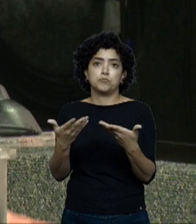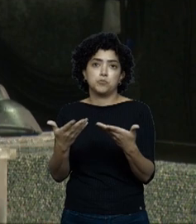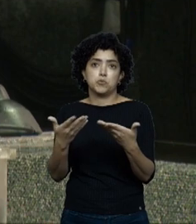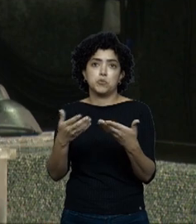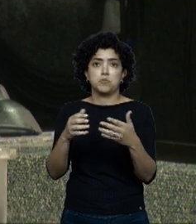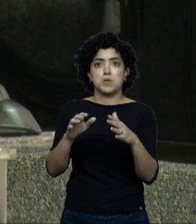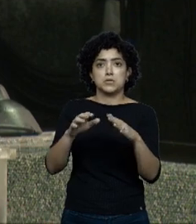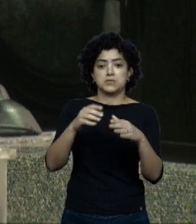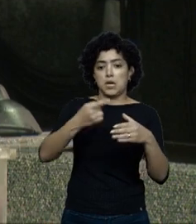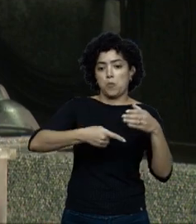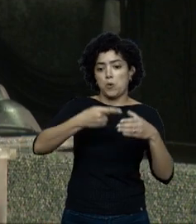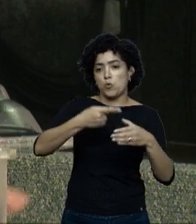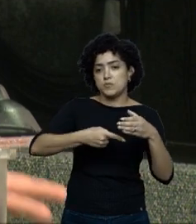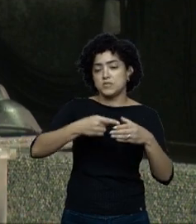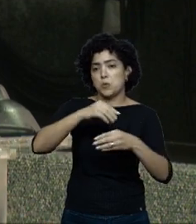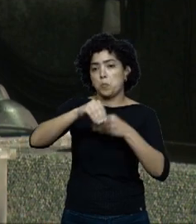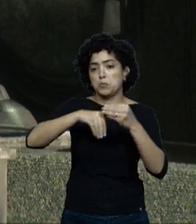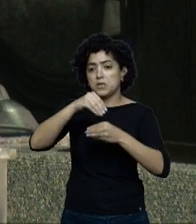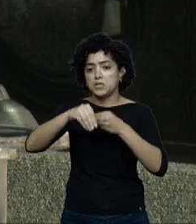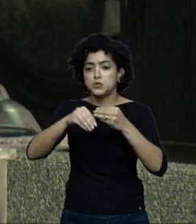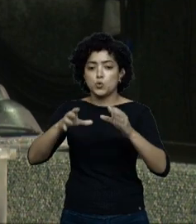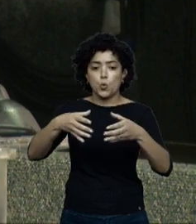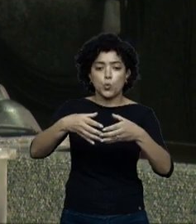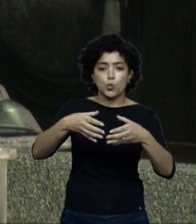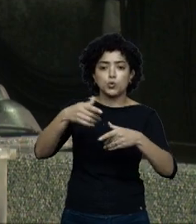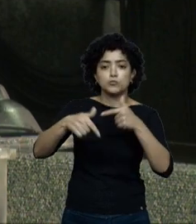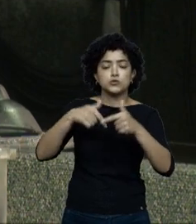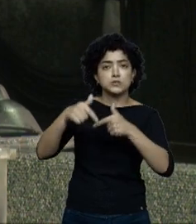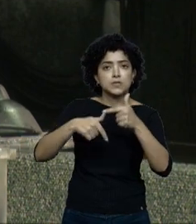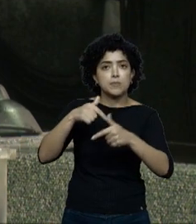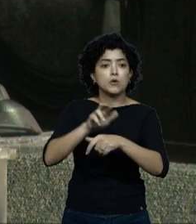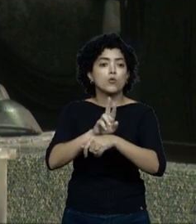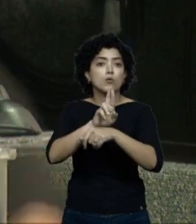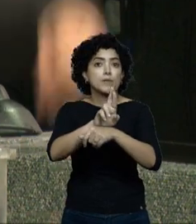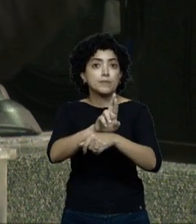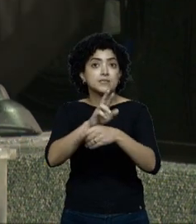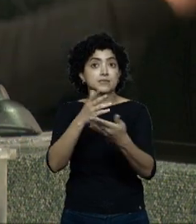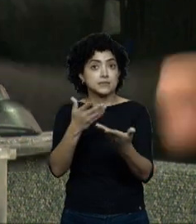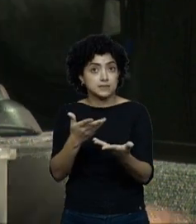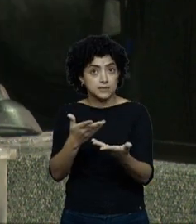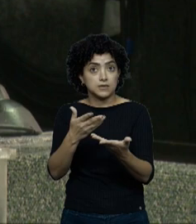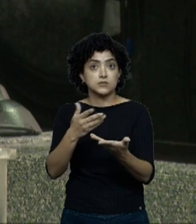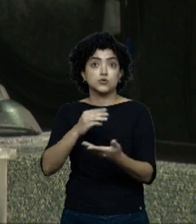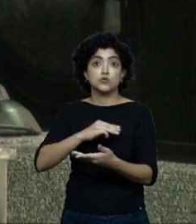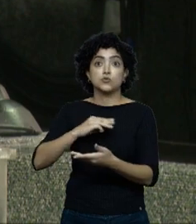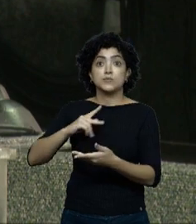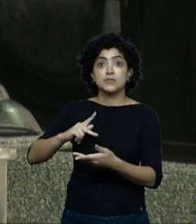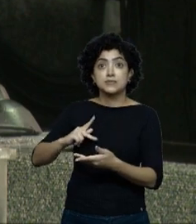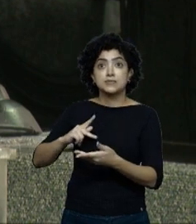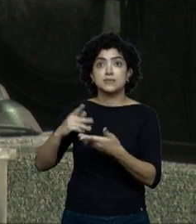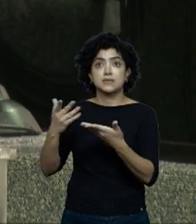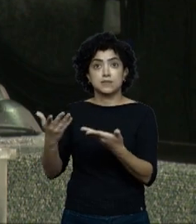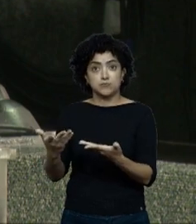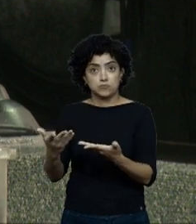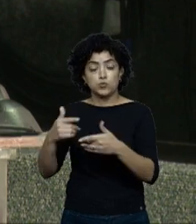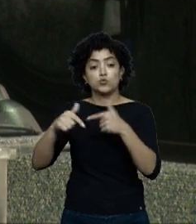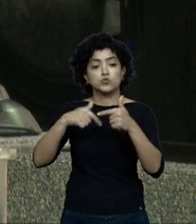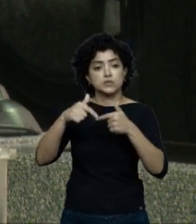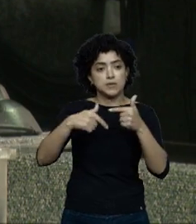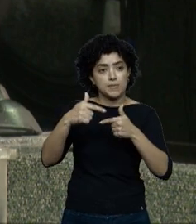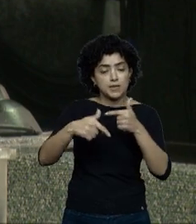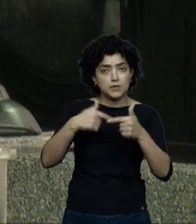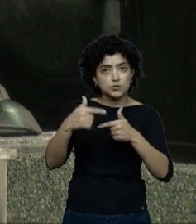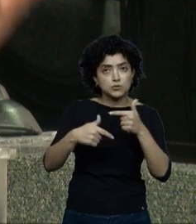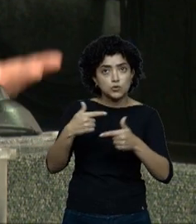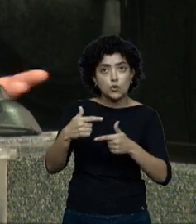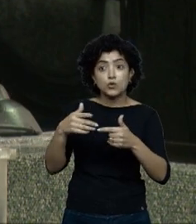comissão mista se é um simplesmente um grupo de trabalho com representantes do Ministério Público dos as dores